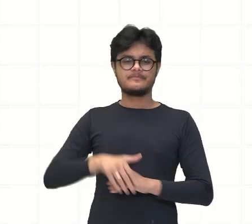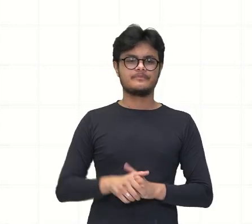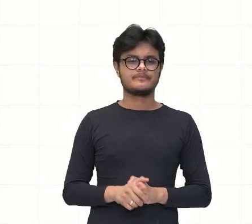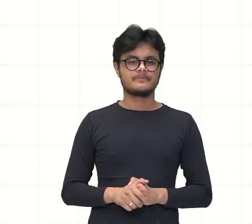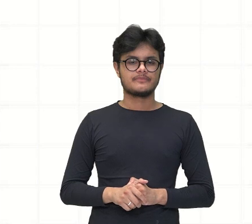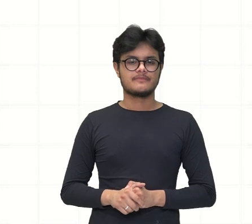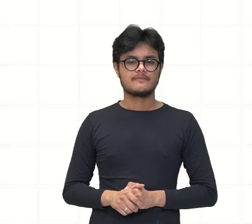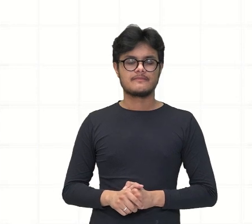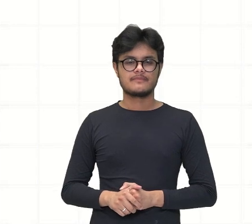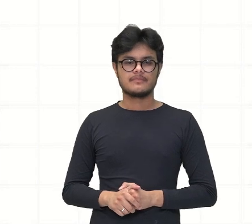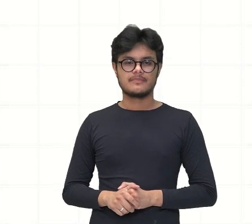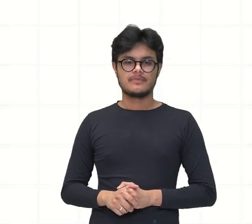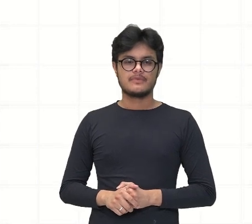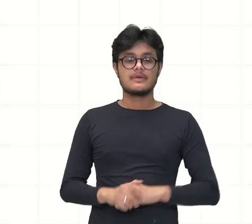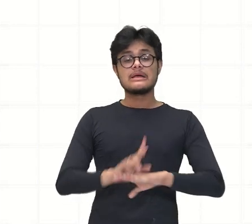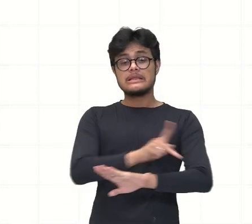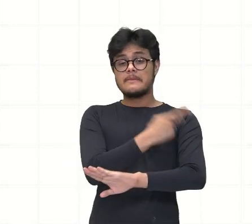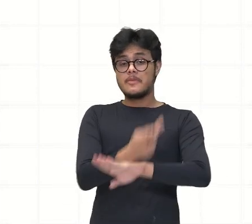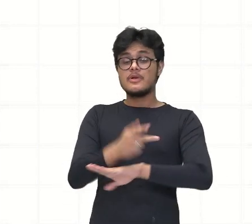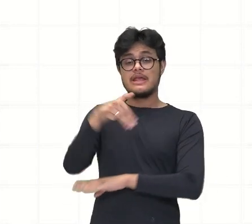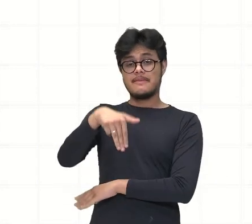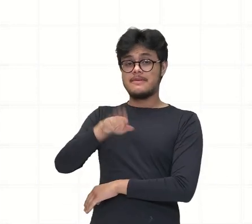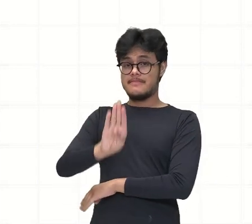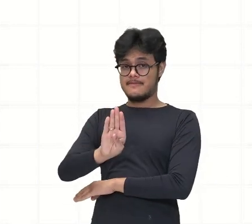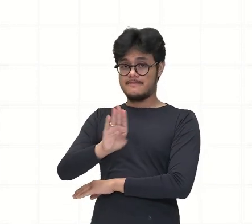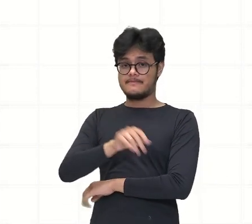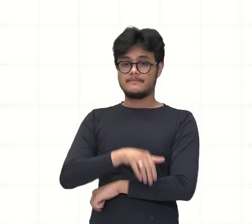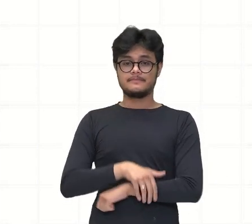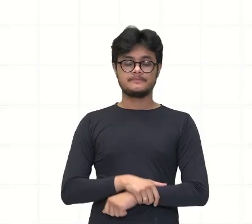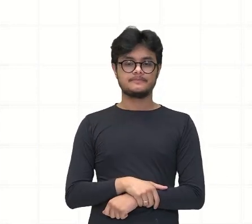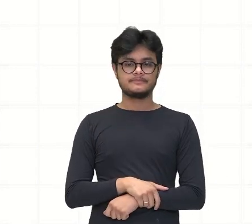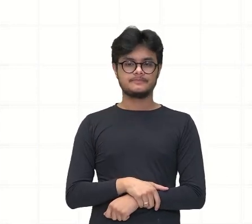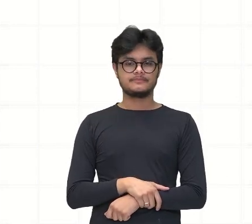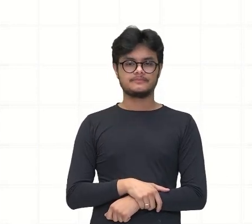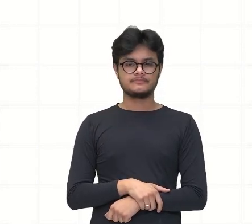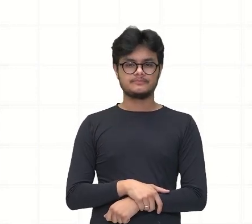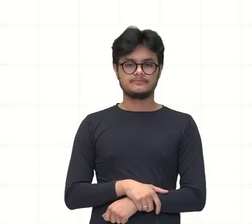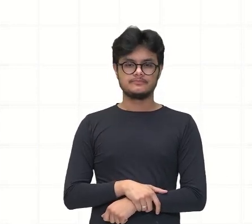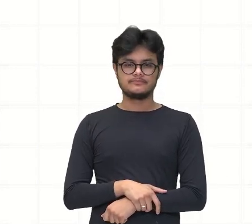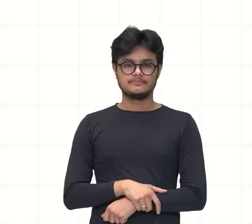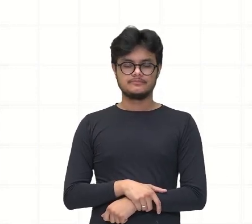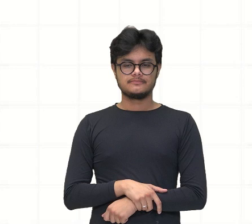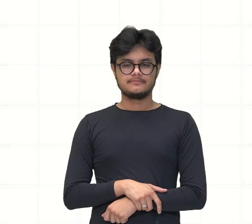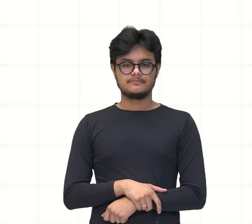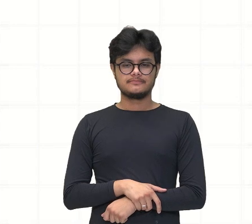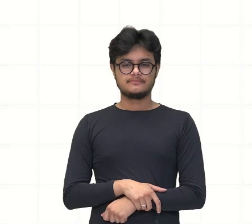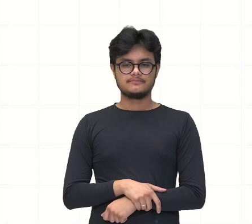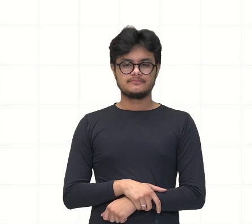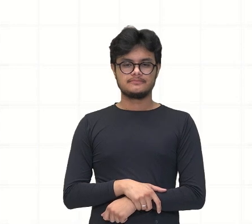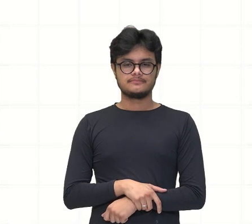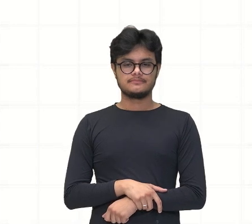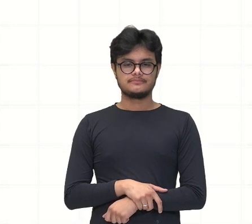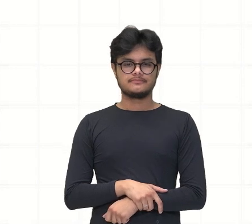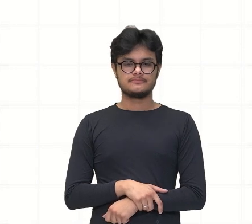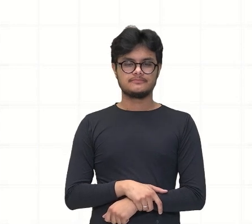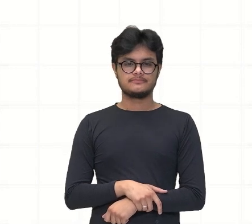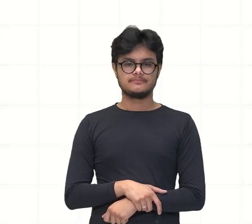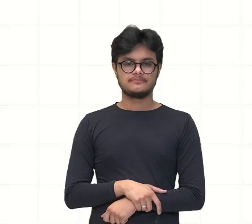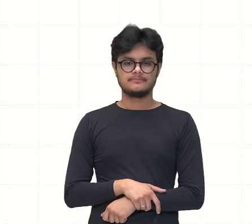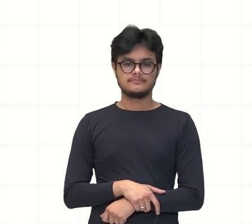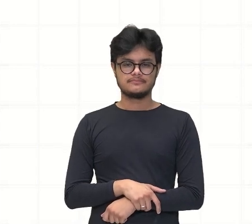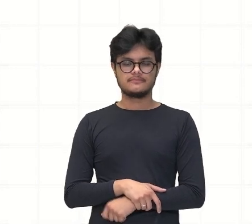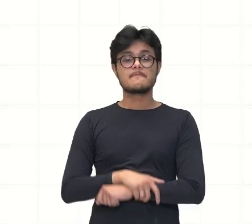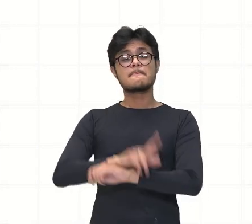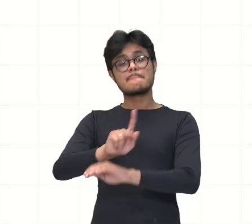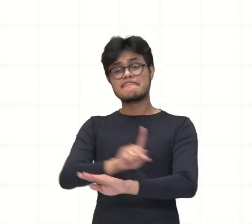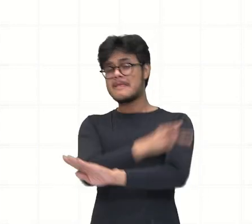1 bit. Depois o megabyte, que é 1024 vezes maior do que o